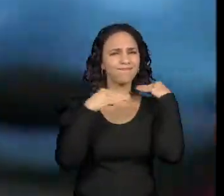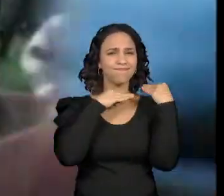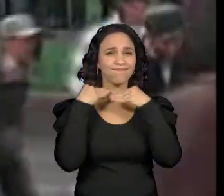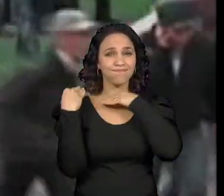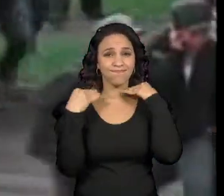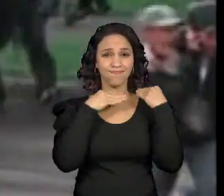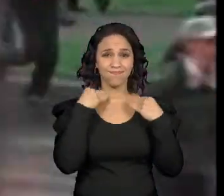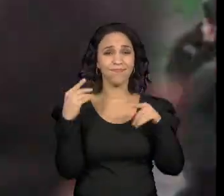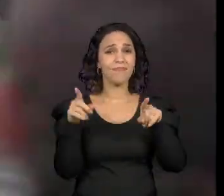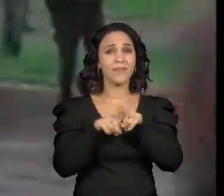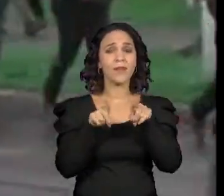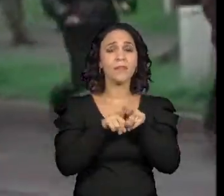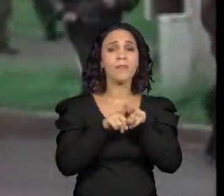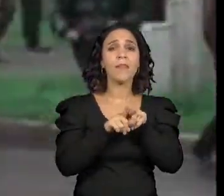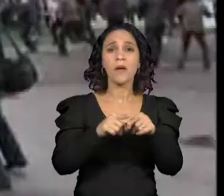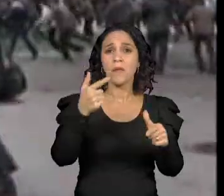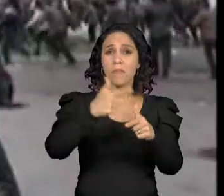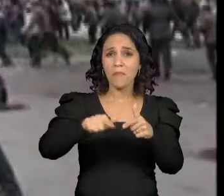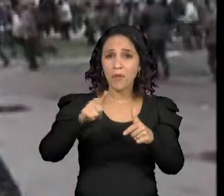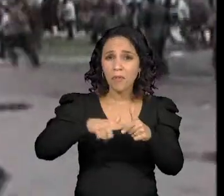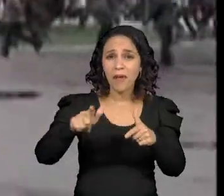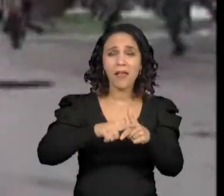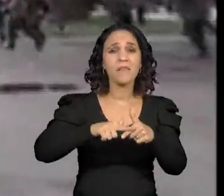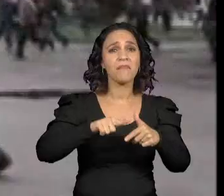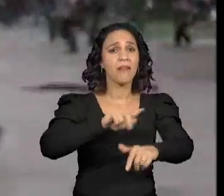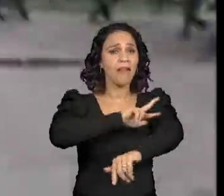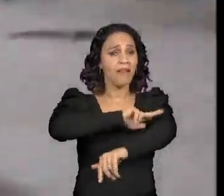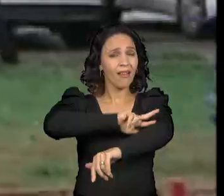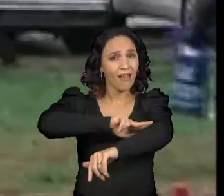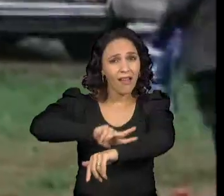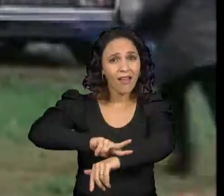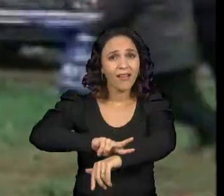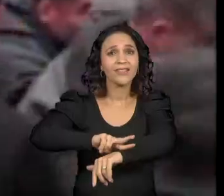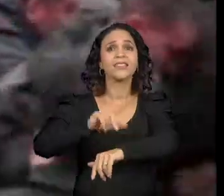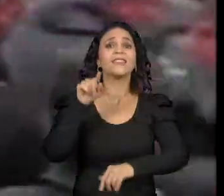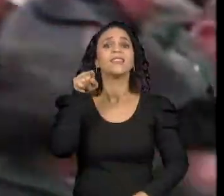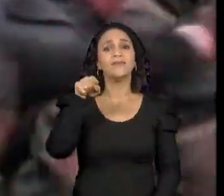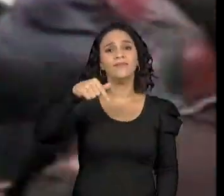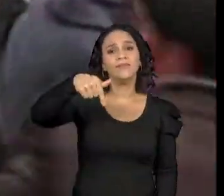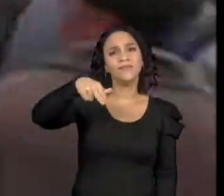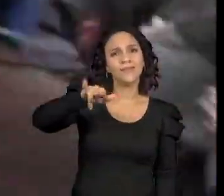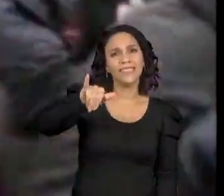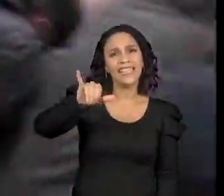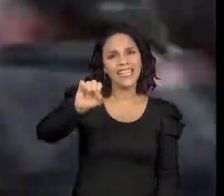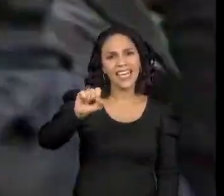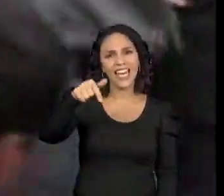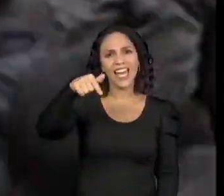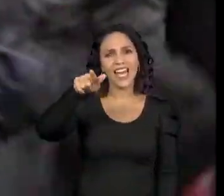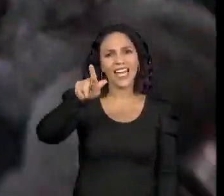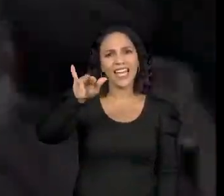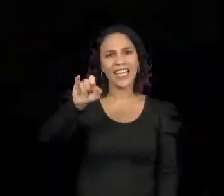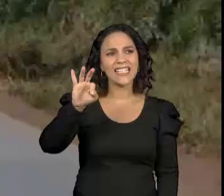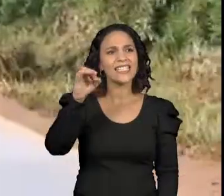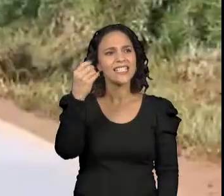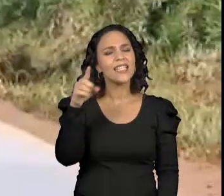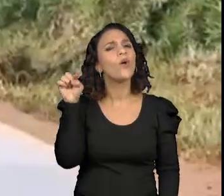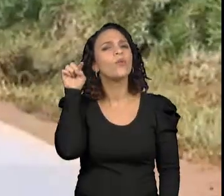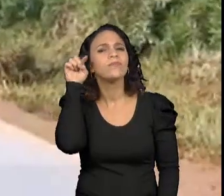Quando um conflito étnico no Quirguistão, na Ásia Central, deixou mortos, presos políticos e